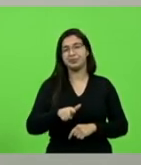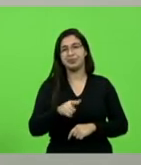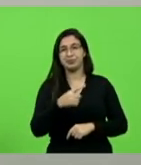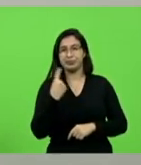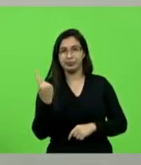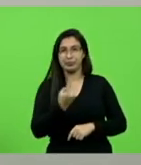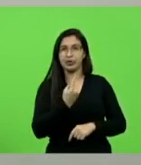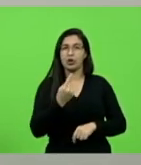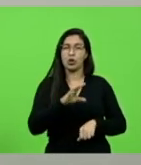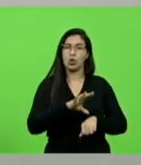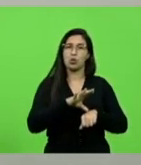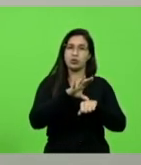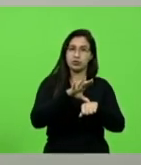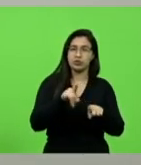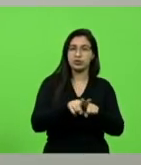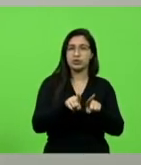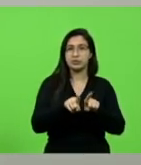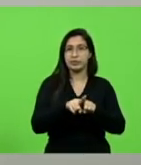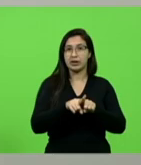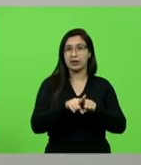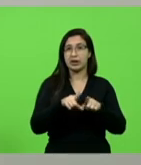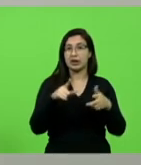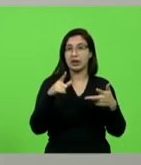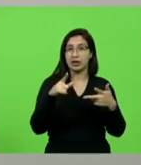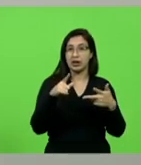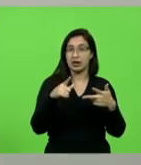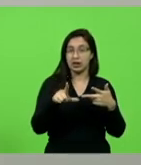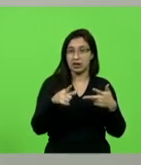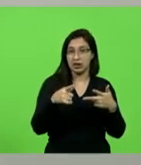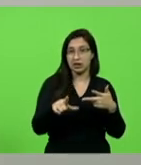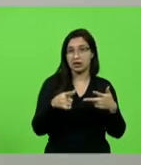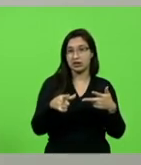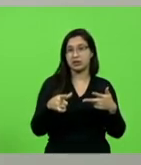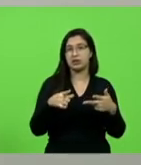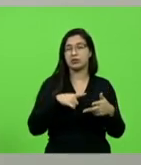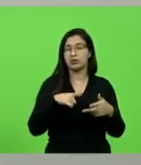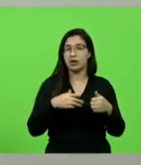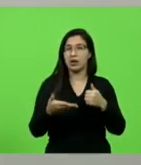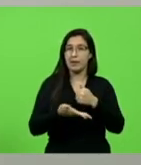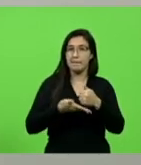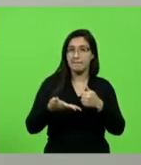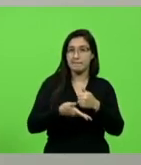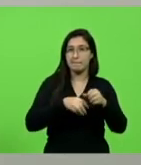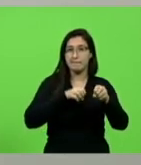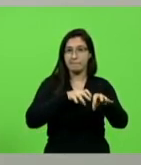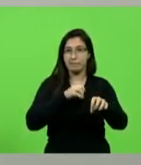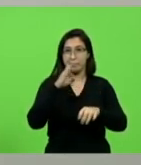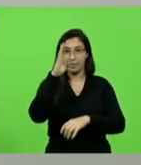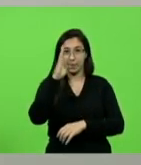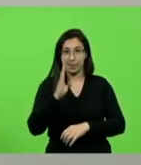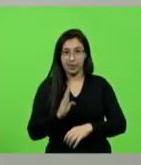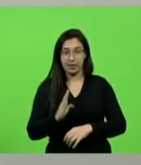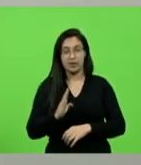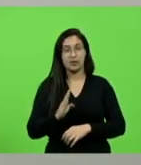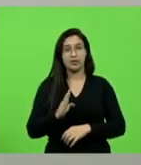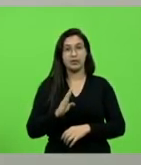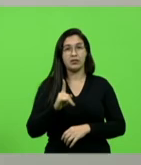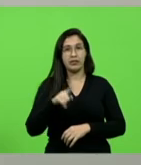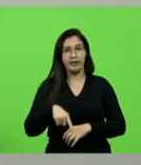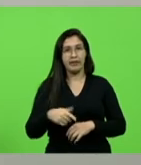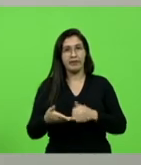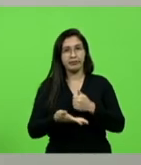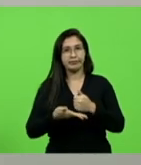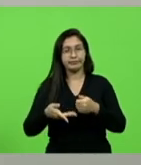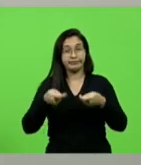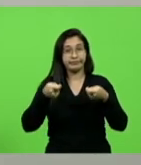Constituição e a nossa legislação, principalmente a Lei de Diretrizes e Bases da Educação Nacional, o que são os alicerces, na verdade,